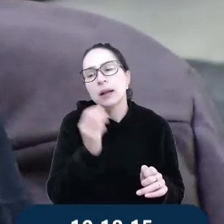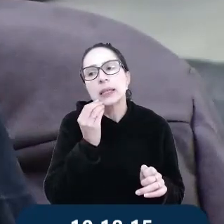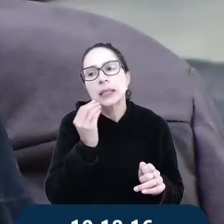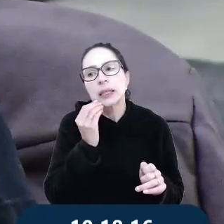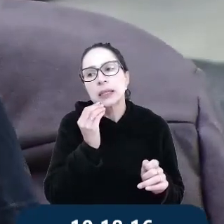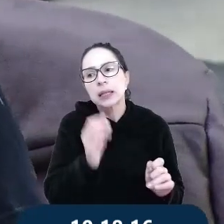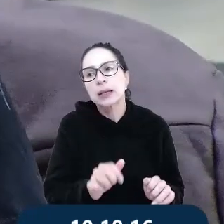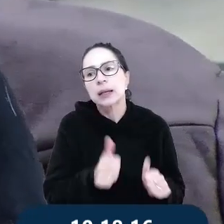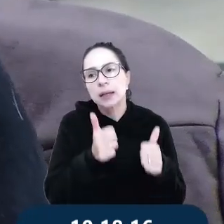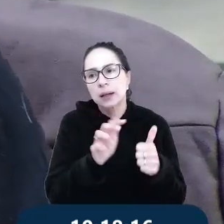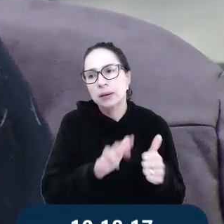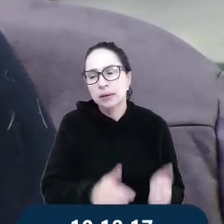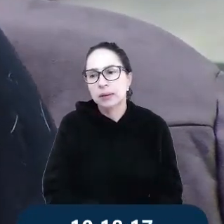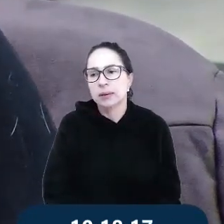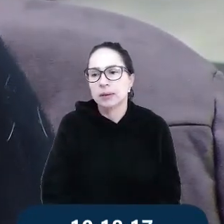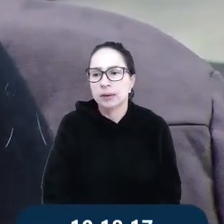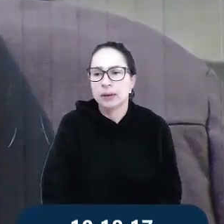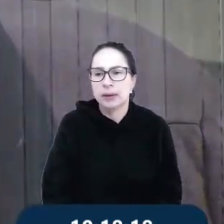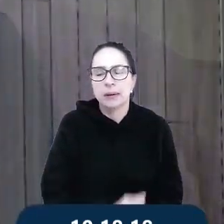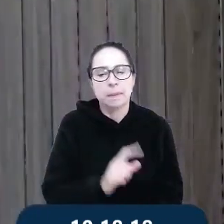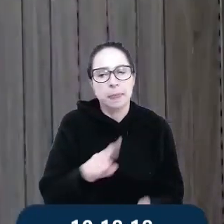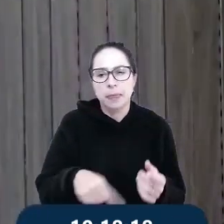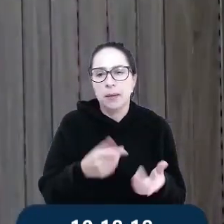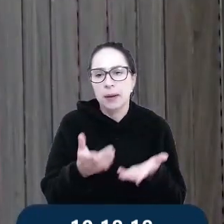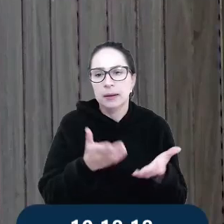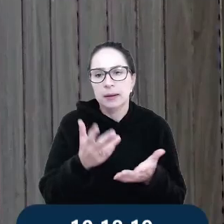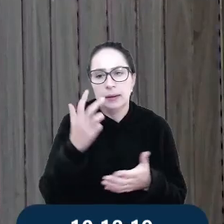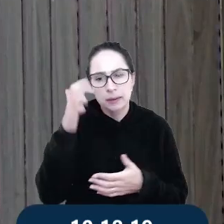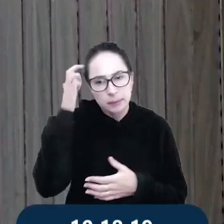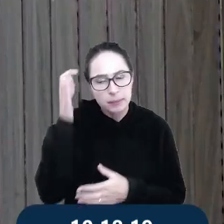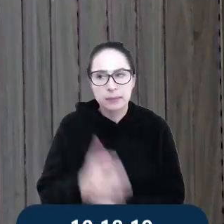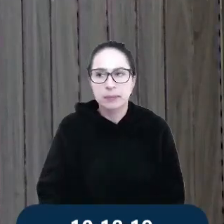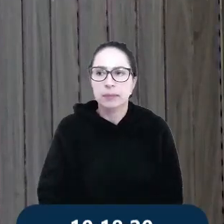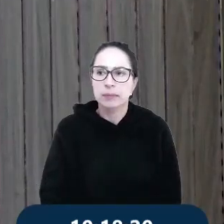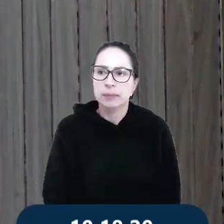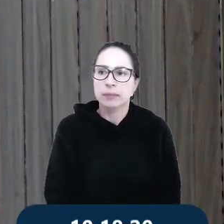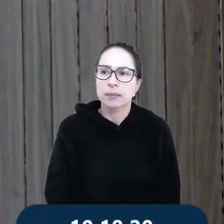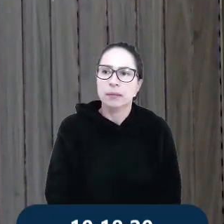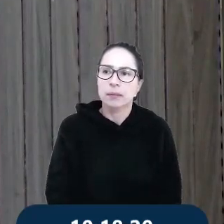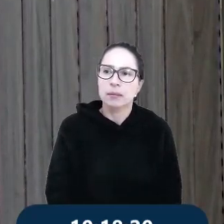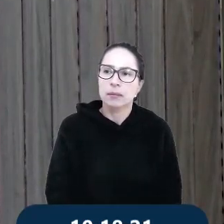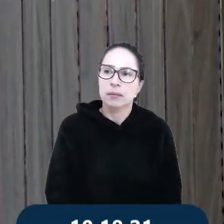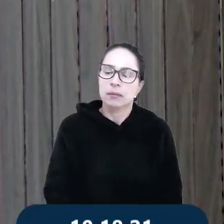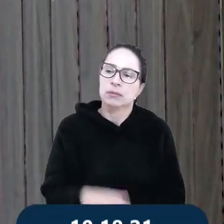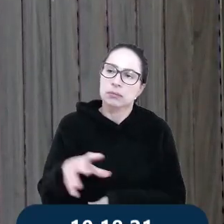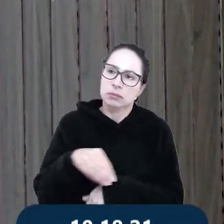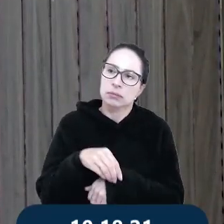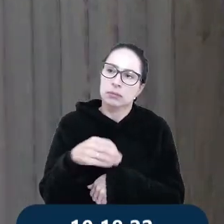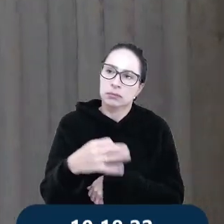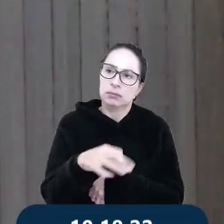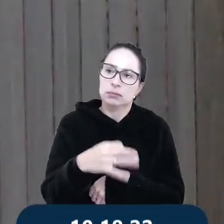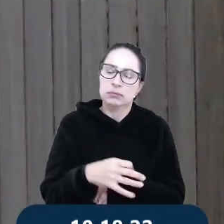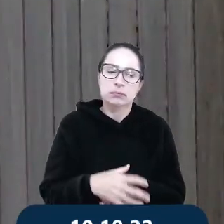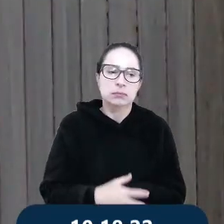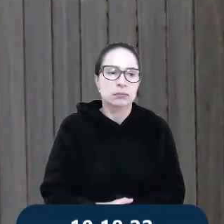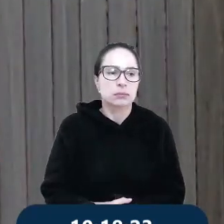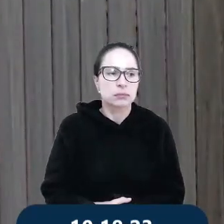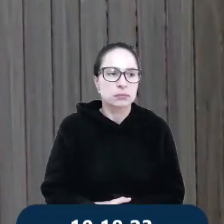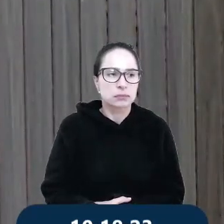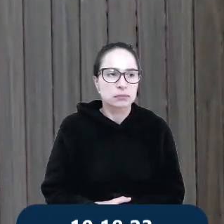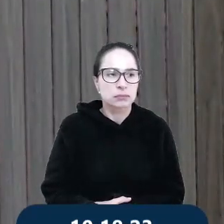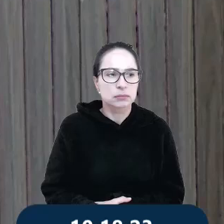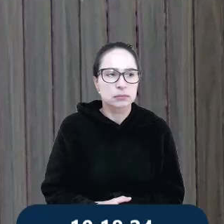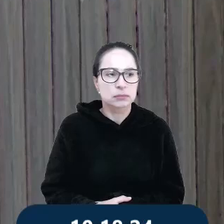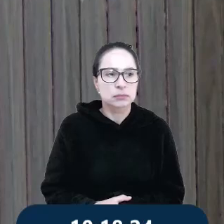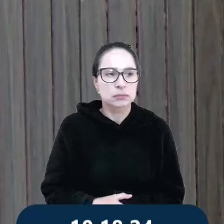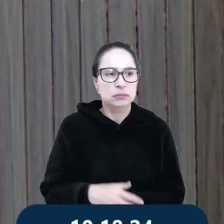é tratar a cultura. Muito bem, é isso mesmo. Então, fica aí, e a sugestão é de graça,